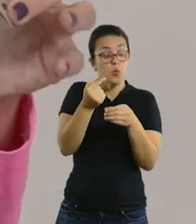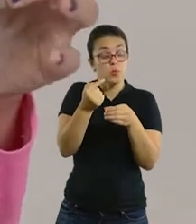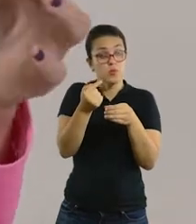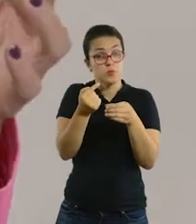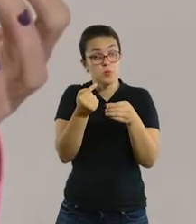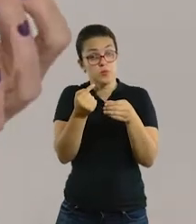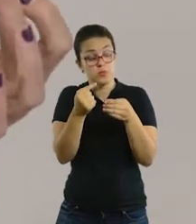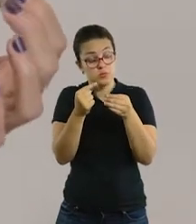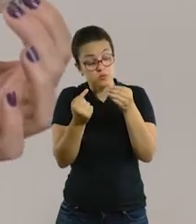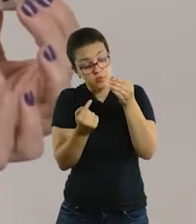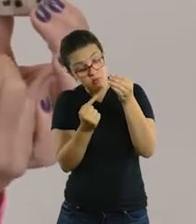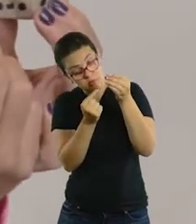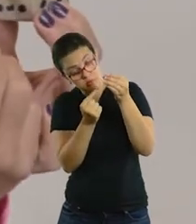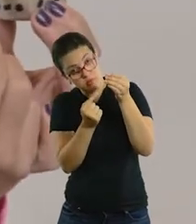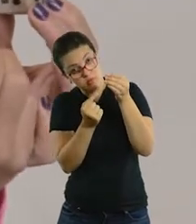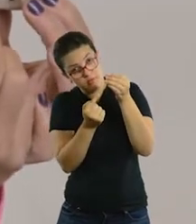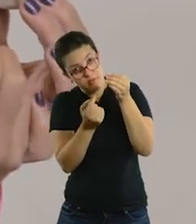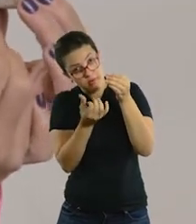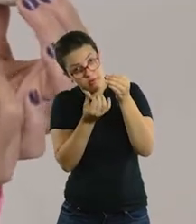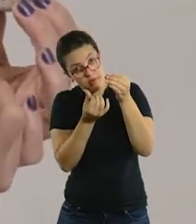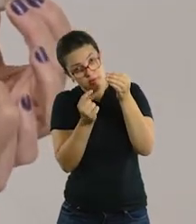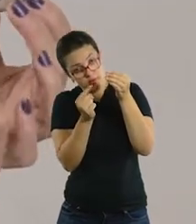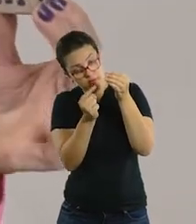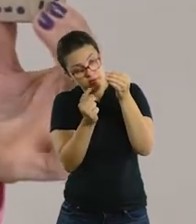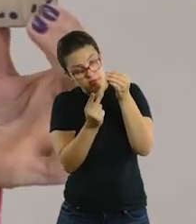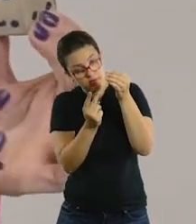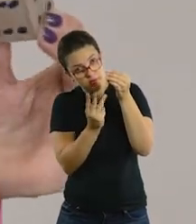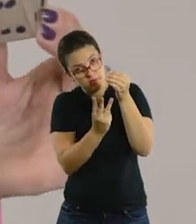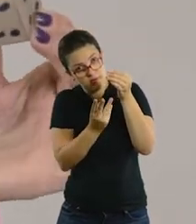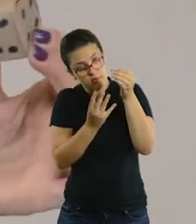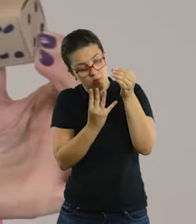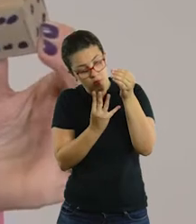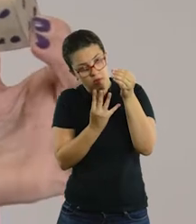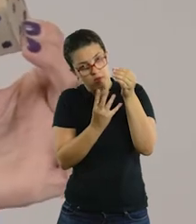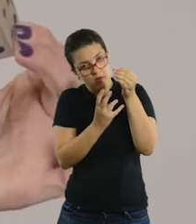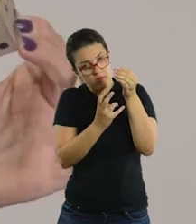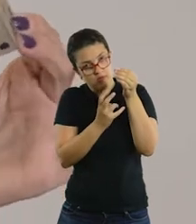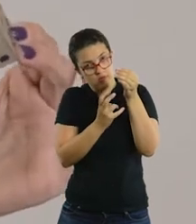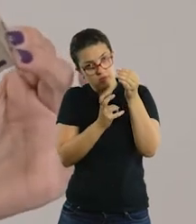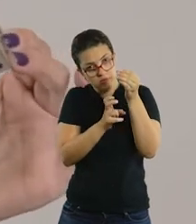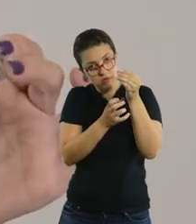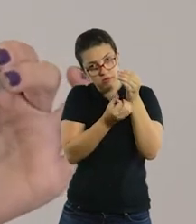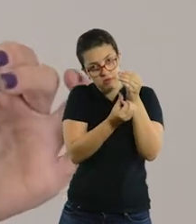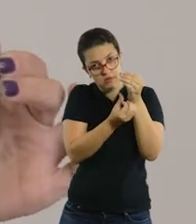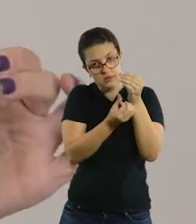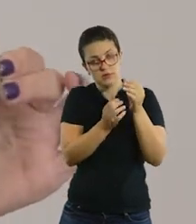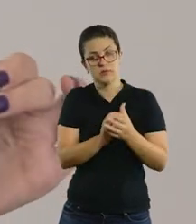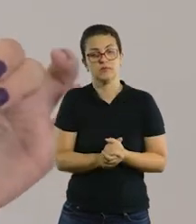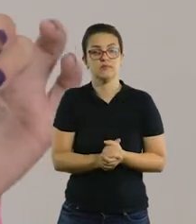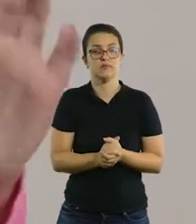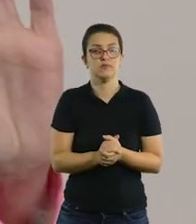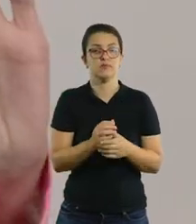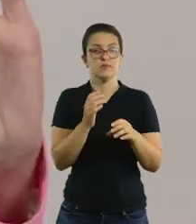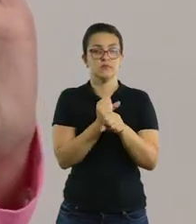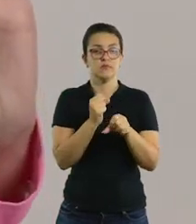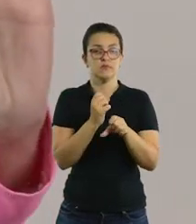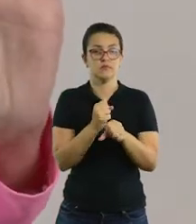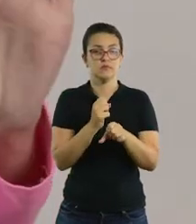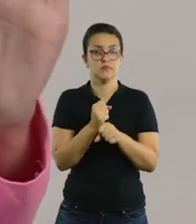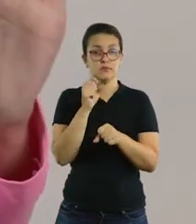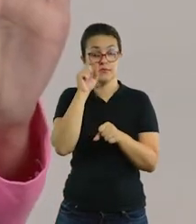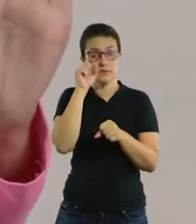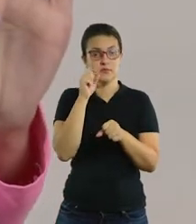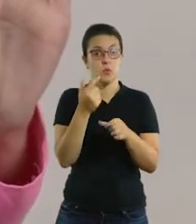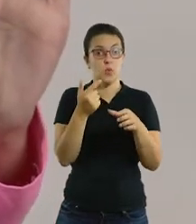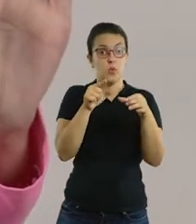E do lado oposto você vai colocar 6 bolinhas, porque tem que somar 7, certo? Então você vai para o